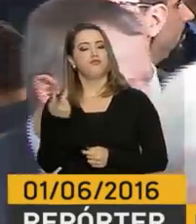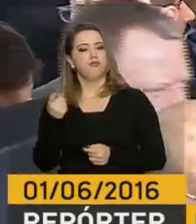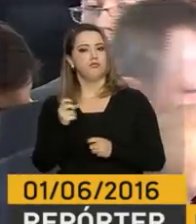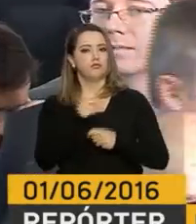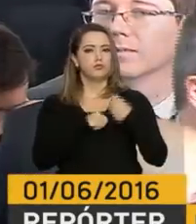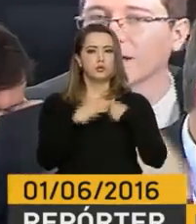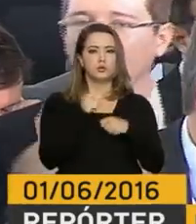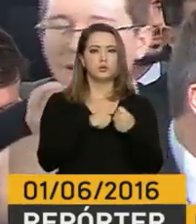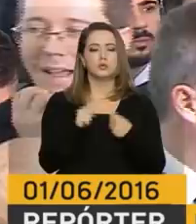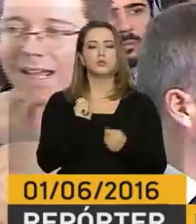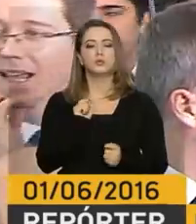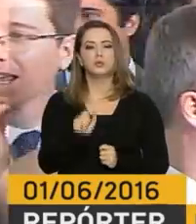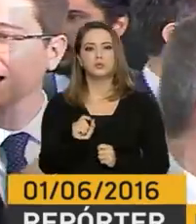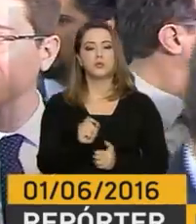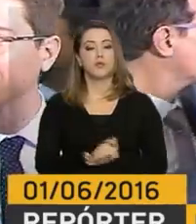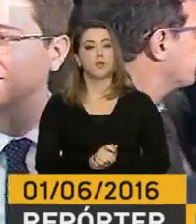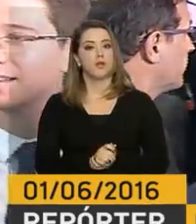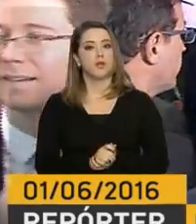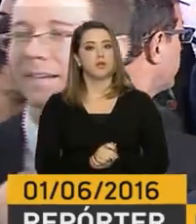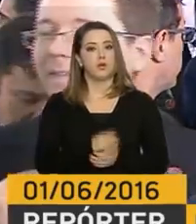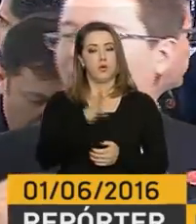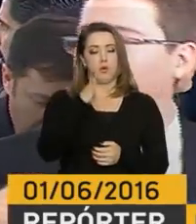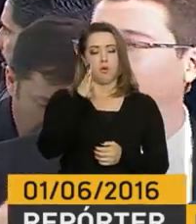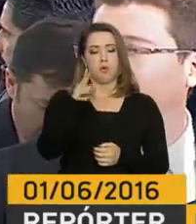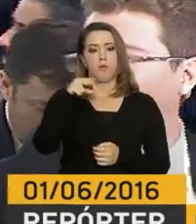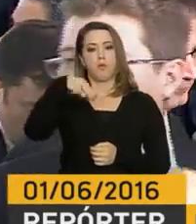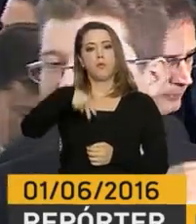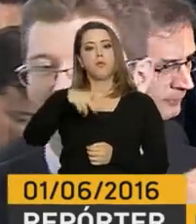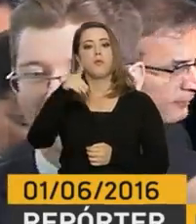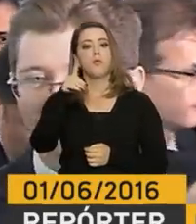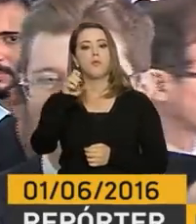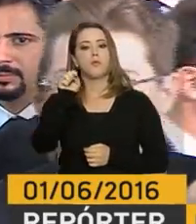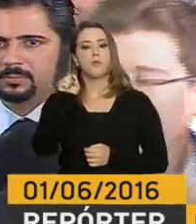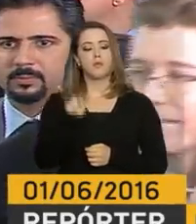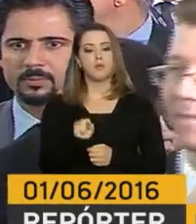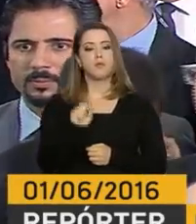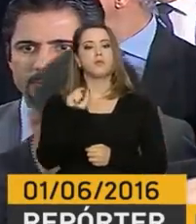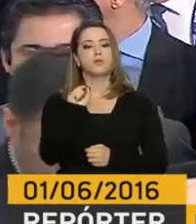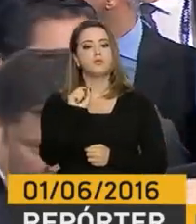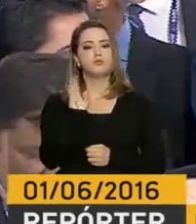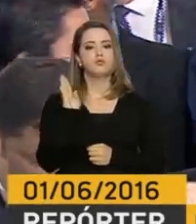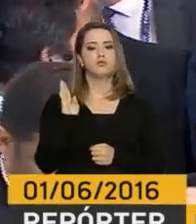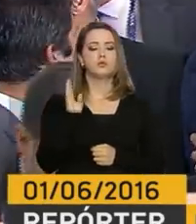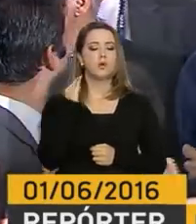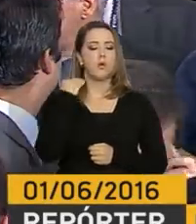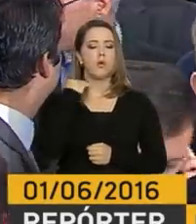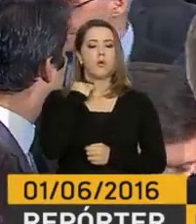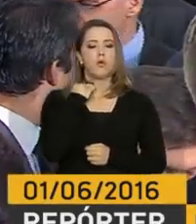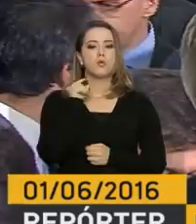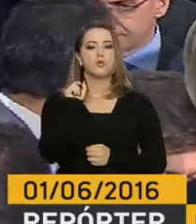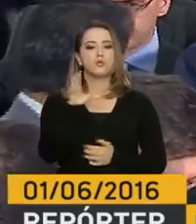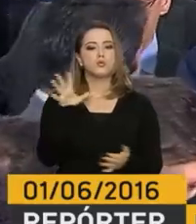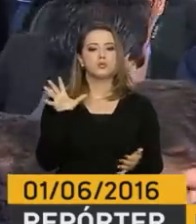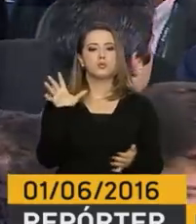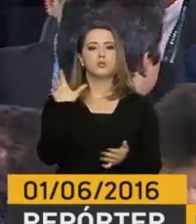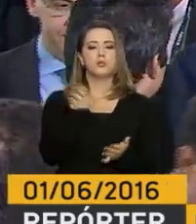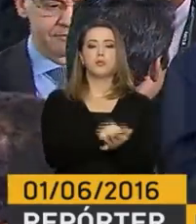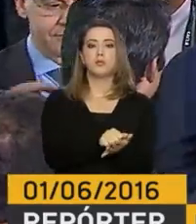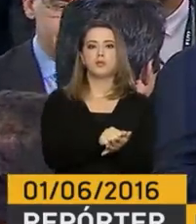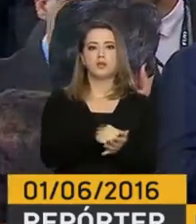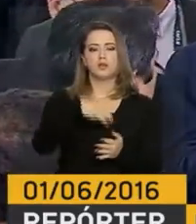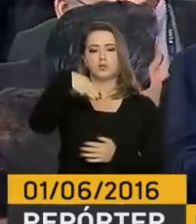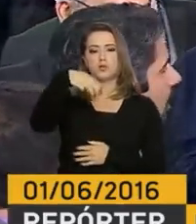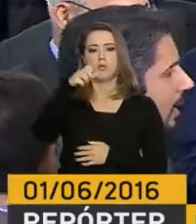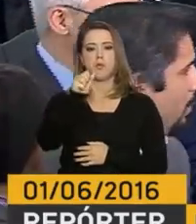aplicada no BNDS o Banco Nacional de desenvolvimento econômico e social assumiu a economista Maria Silvia